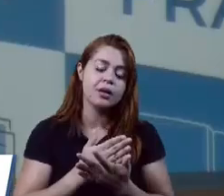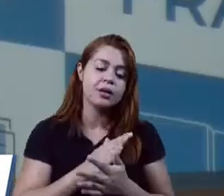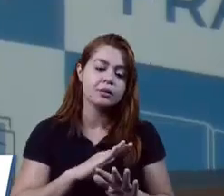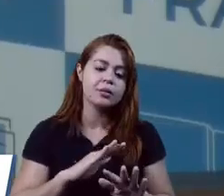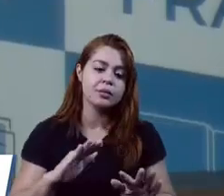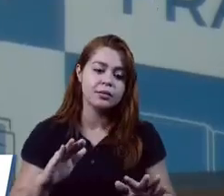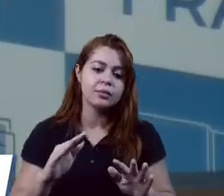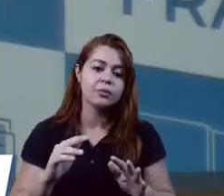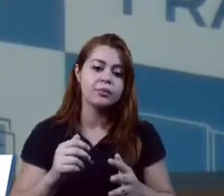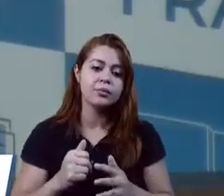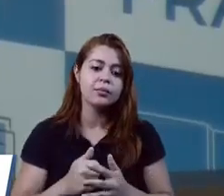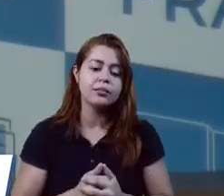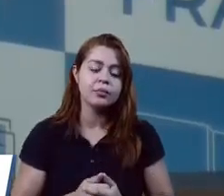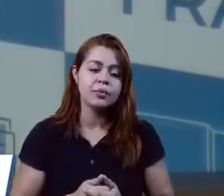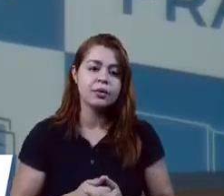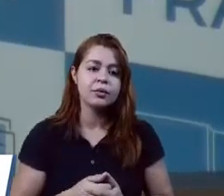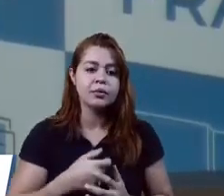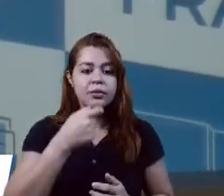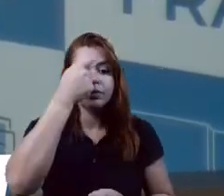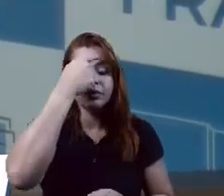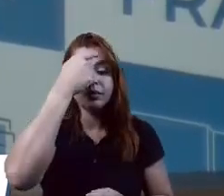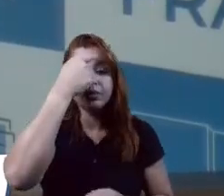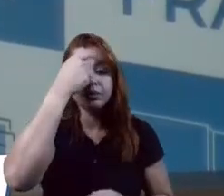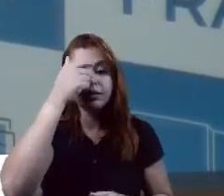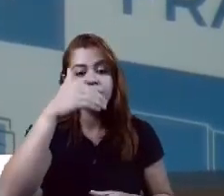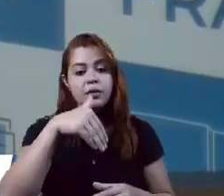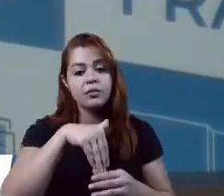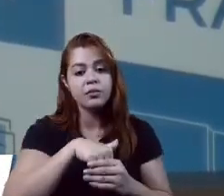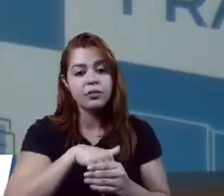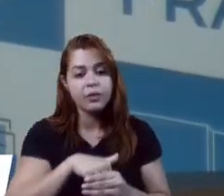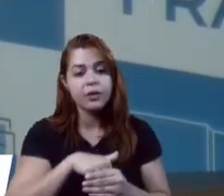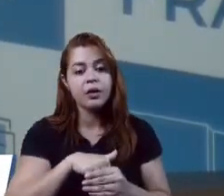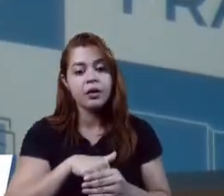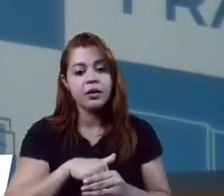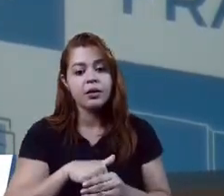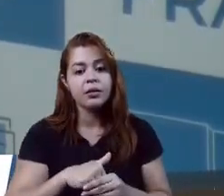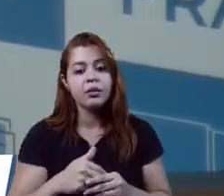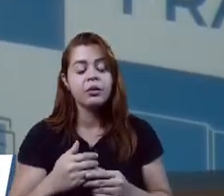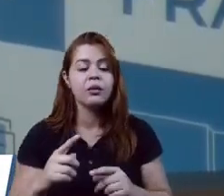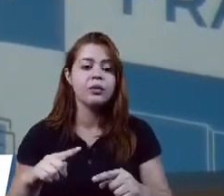esse voto não seja para voltar contra nós. Obrigado pela tolerância, senhor presidente.